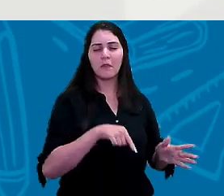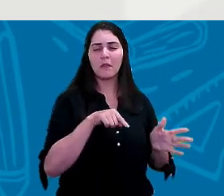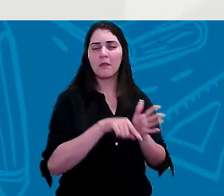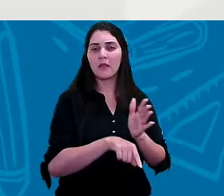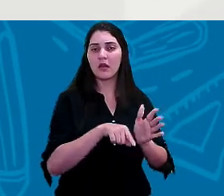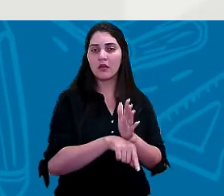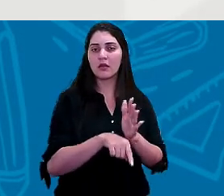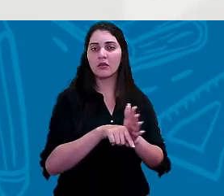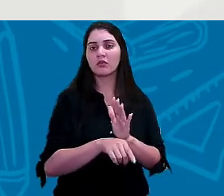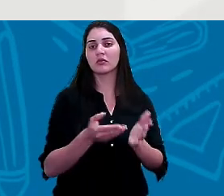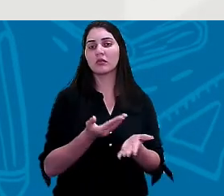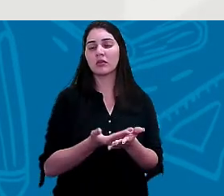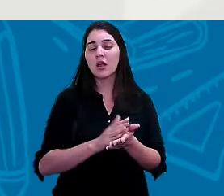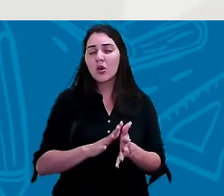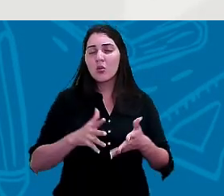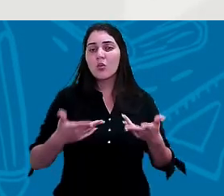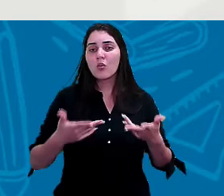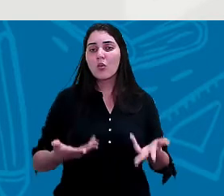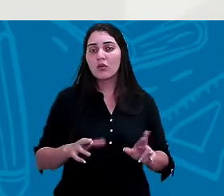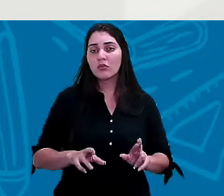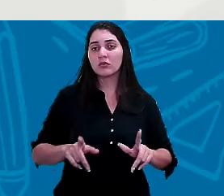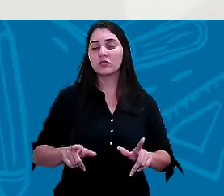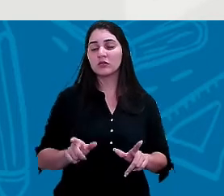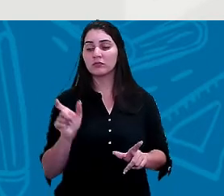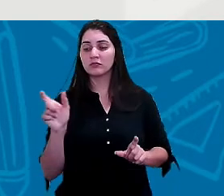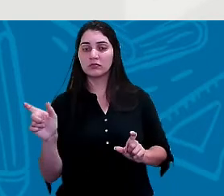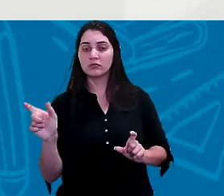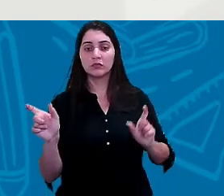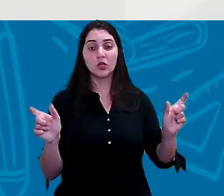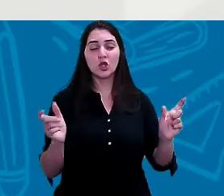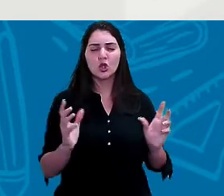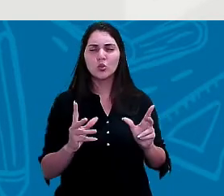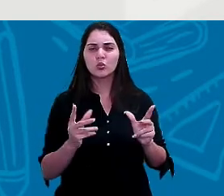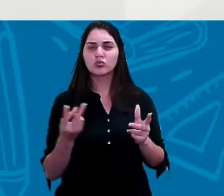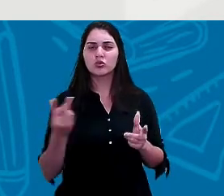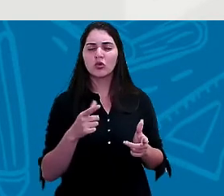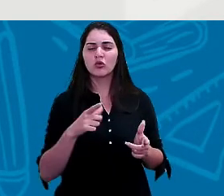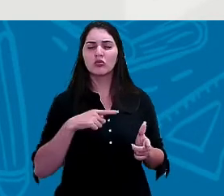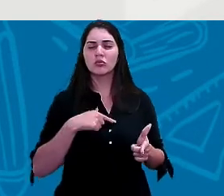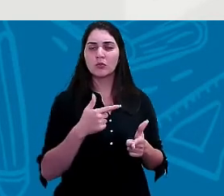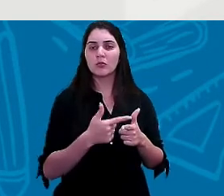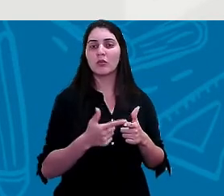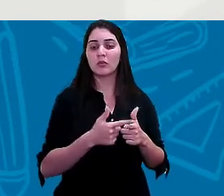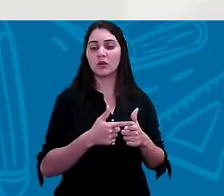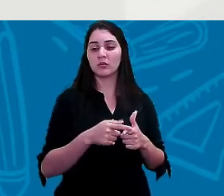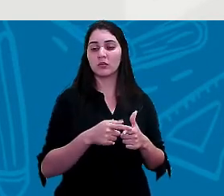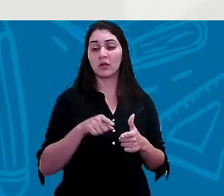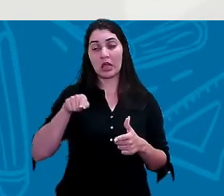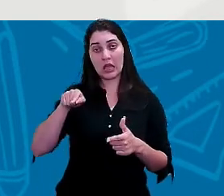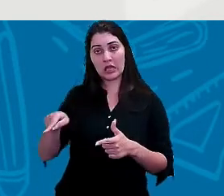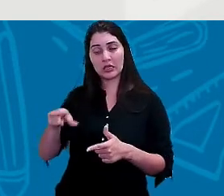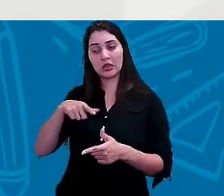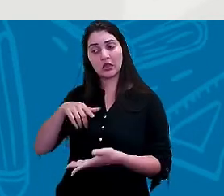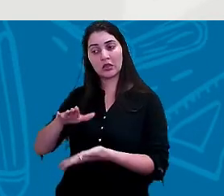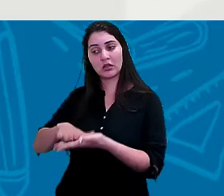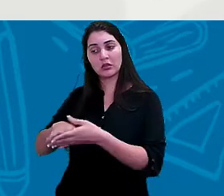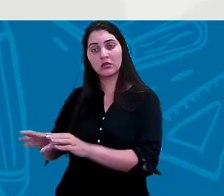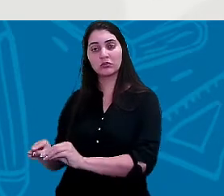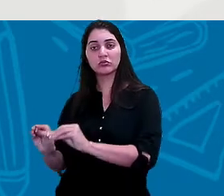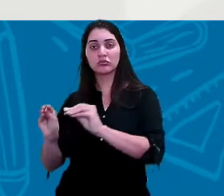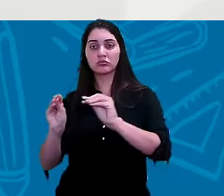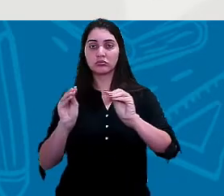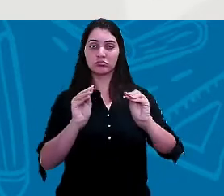nas aulas, qual a diferença, né, a erosão, todos eles não desgastam a rocha, mas a erosão ela vai ter o transporte, né, ela vai ter